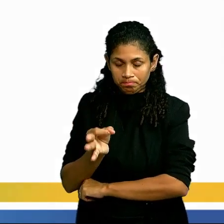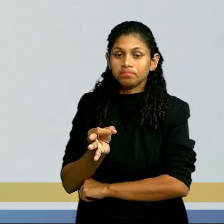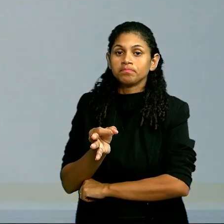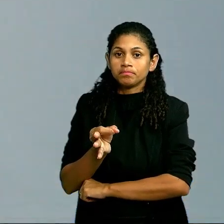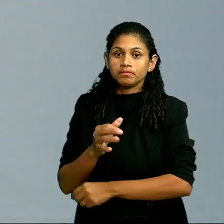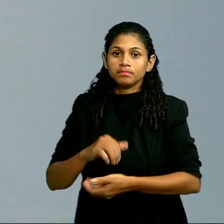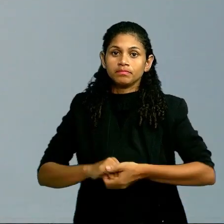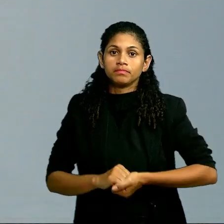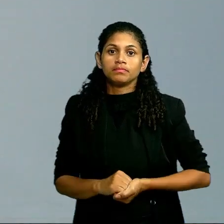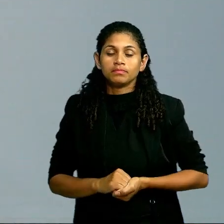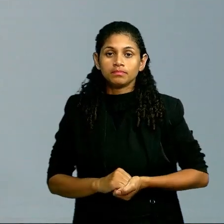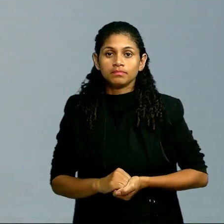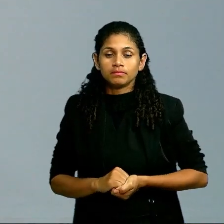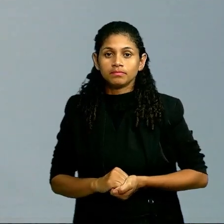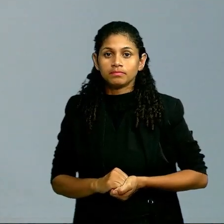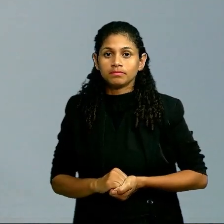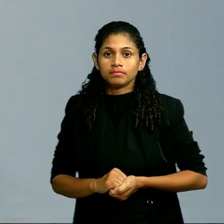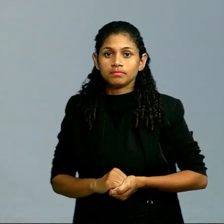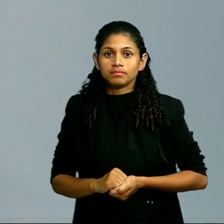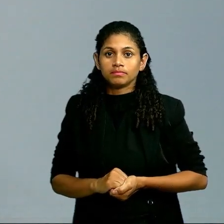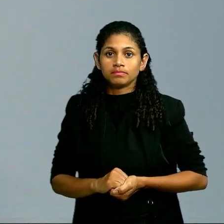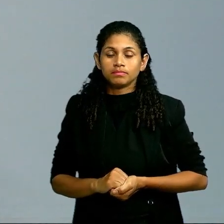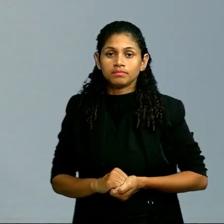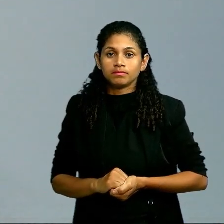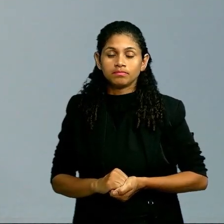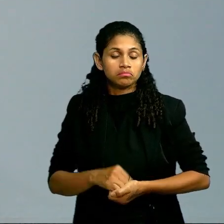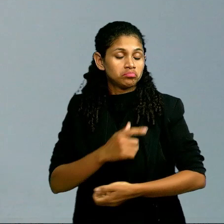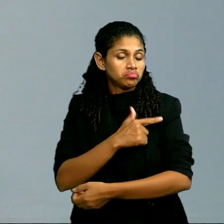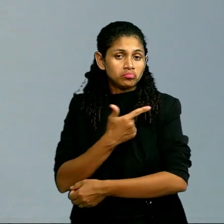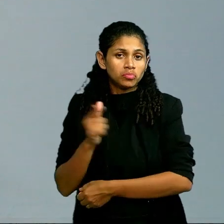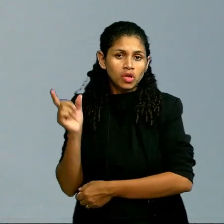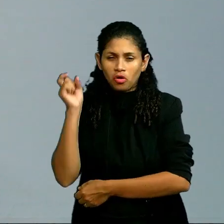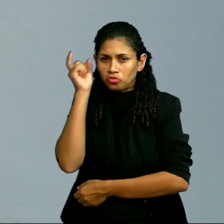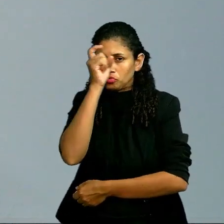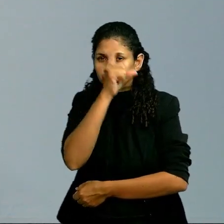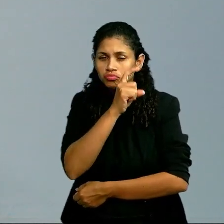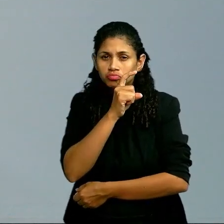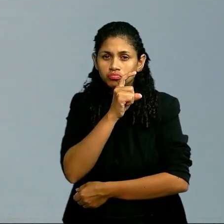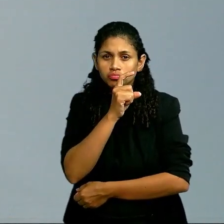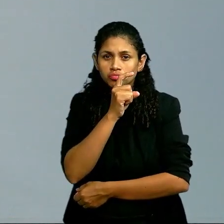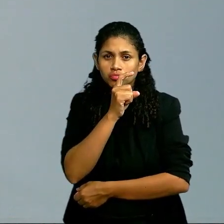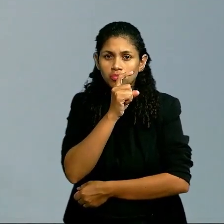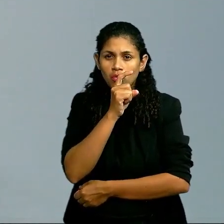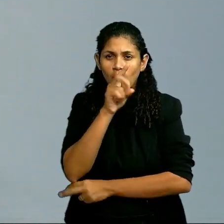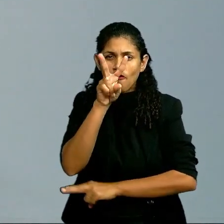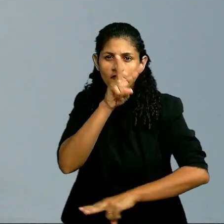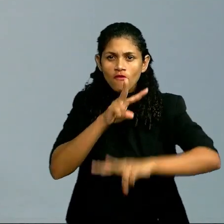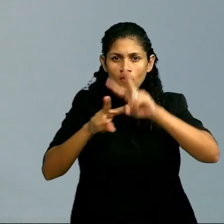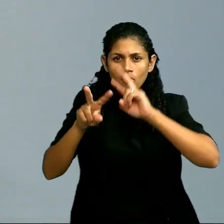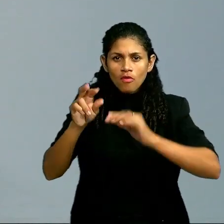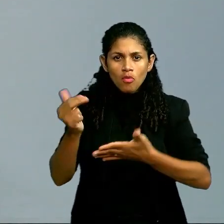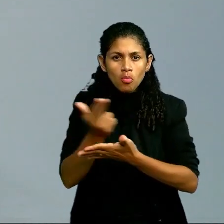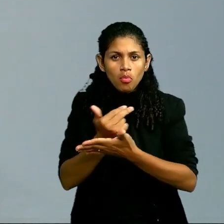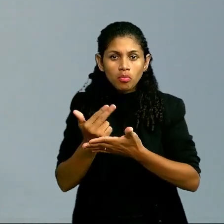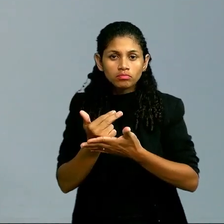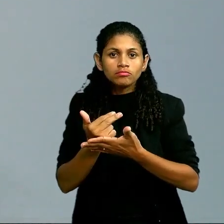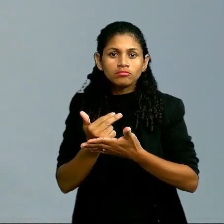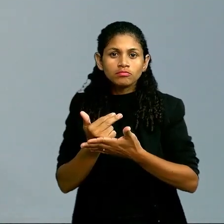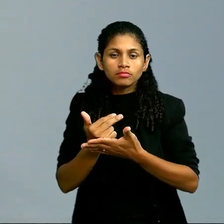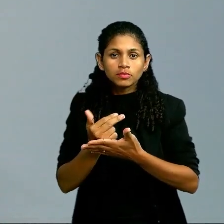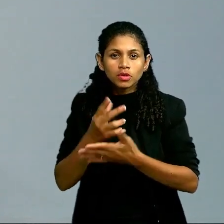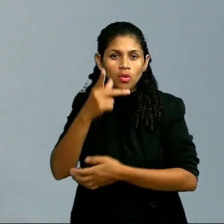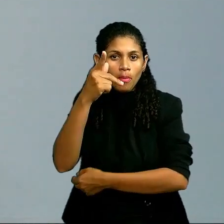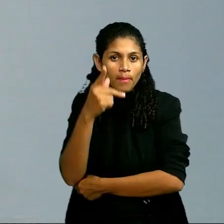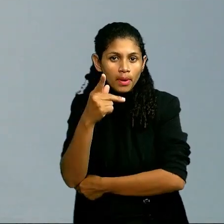B. Só, pessoal, não tem muita dificuldade. Olhou o desenho, viu o perímetro, soma. Tudo